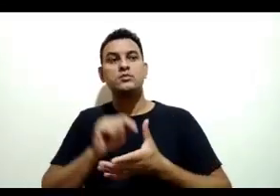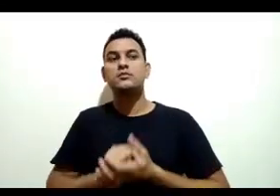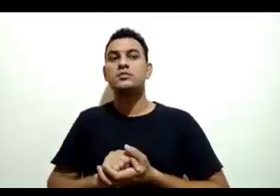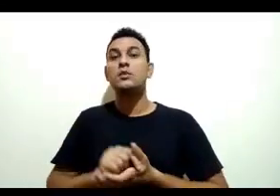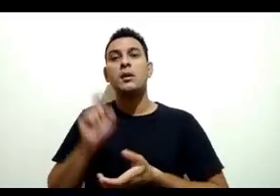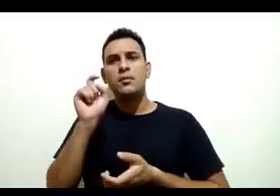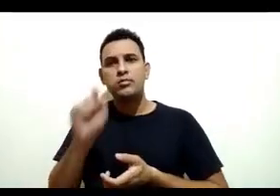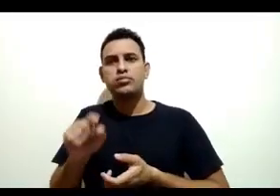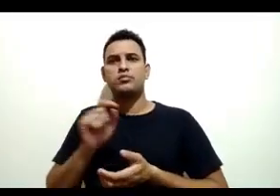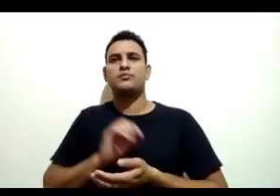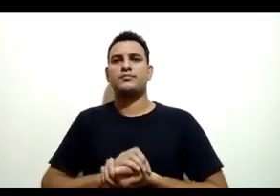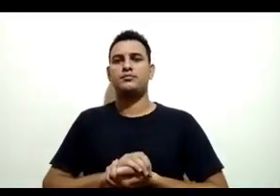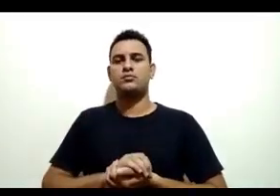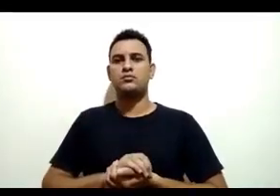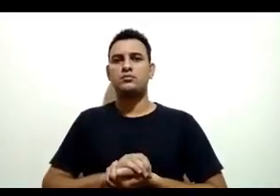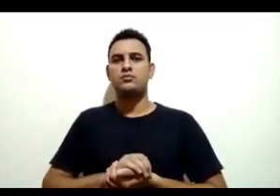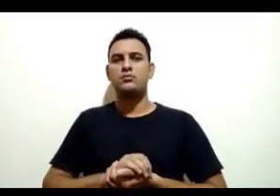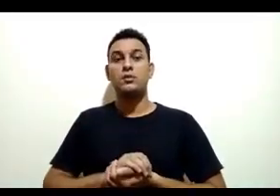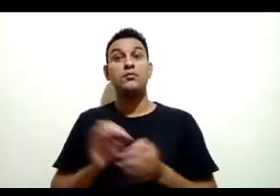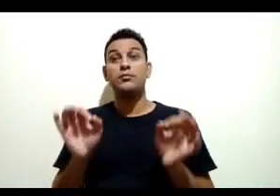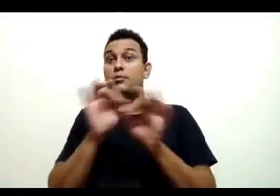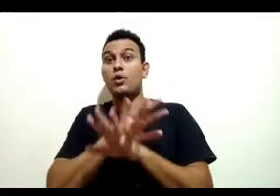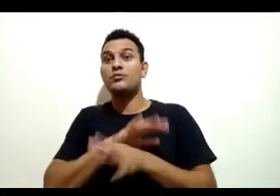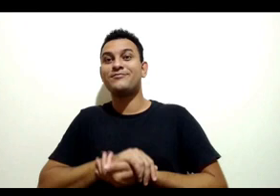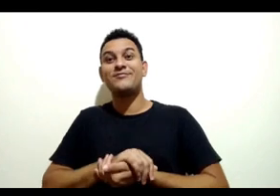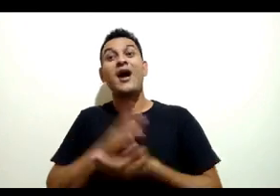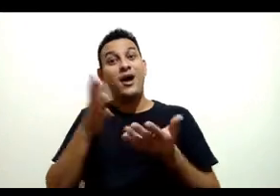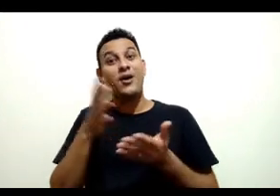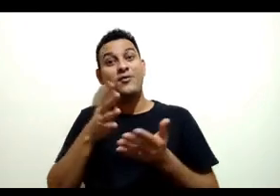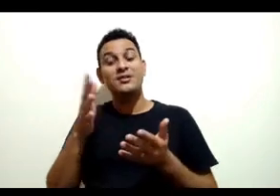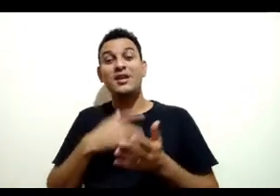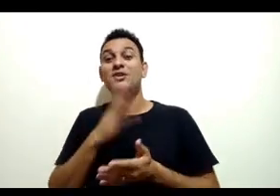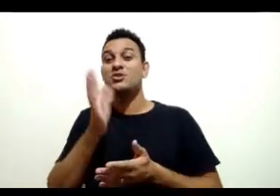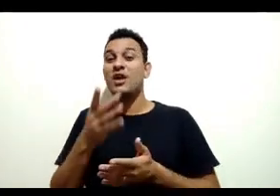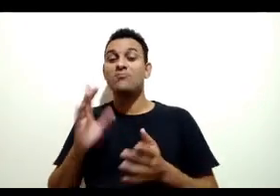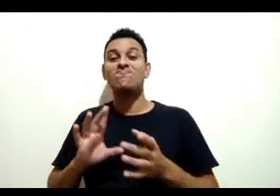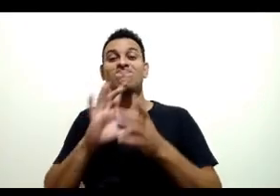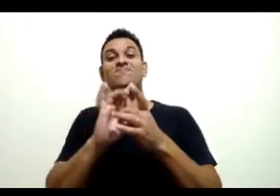seguida, clique no botão Próxima. Pronto! Agora você está